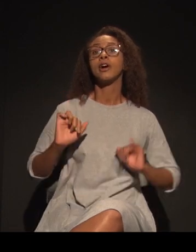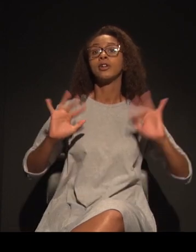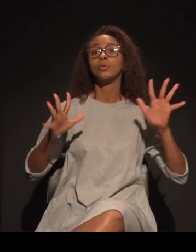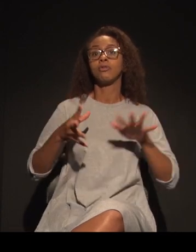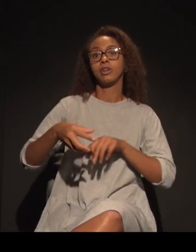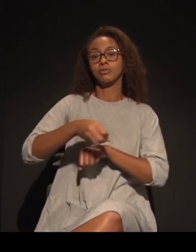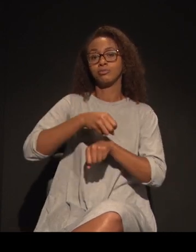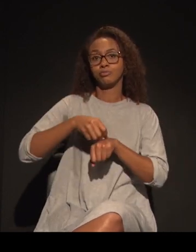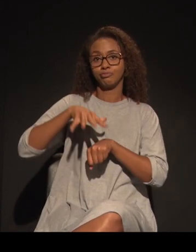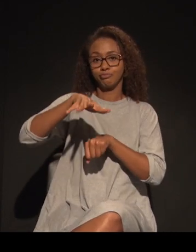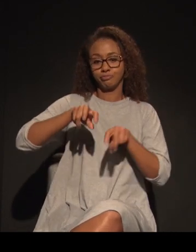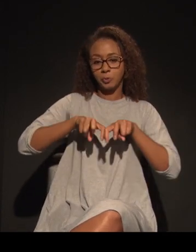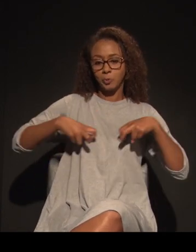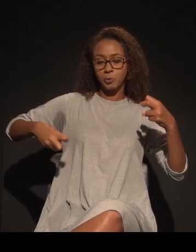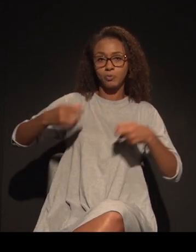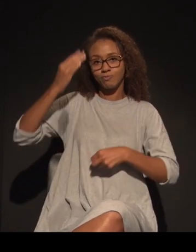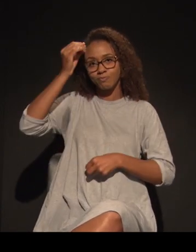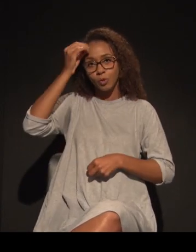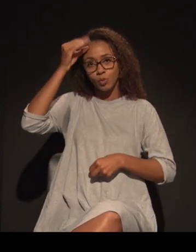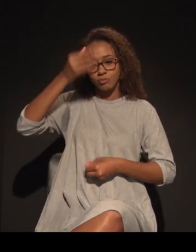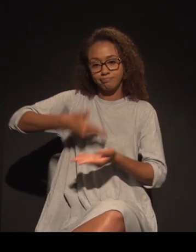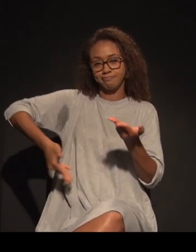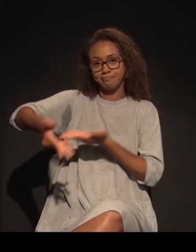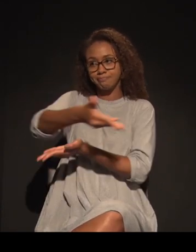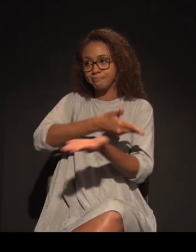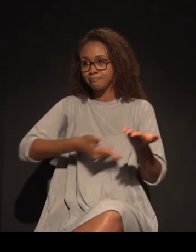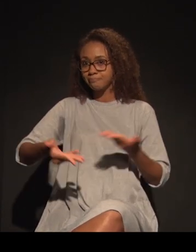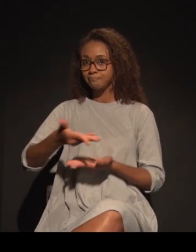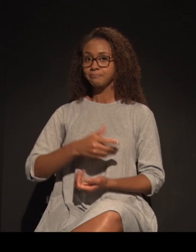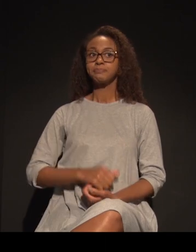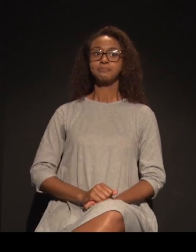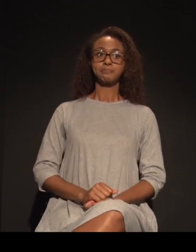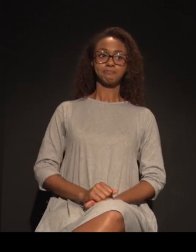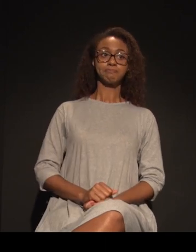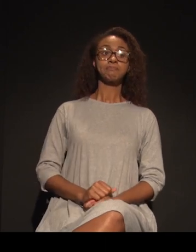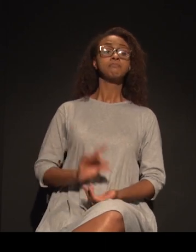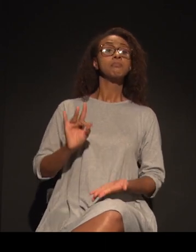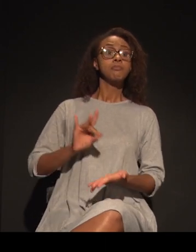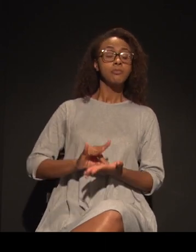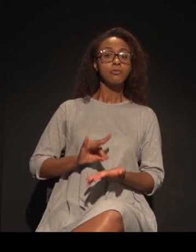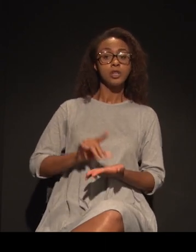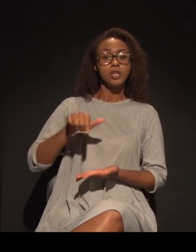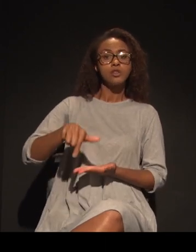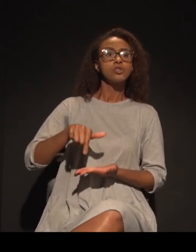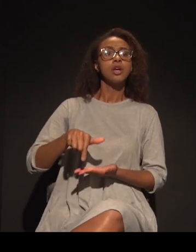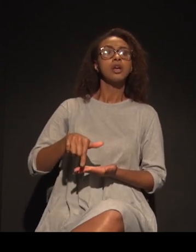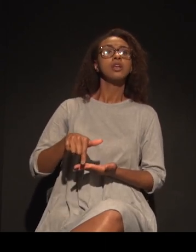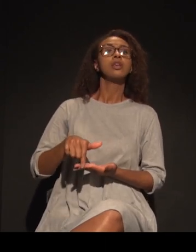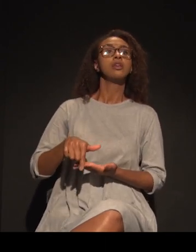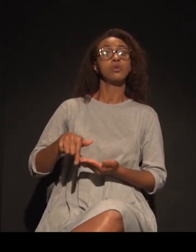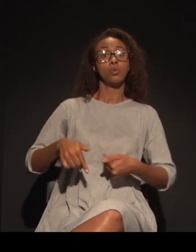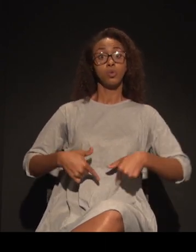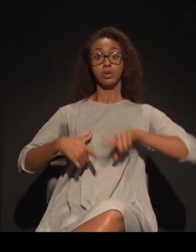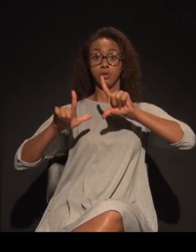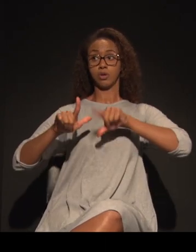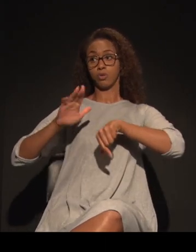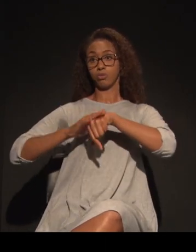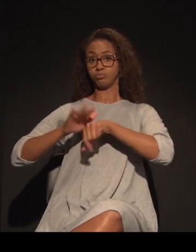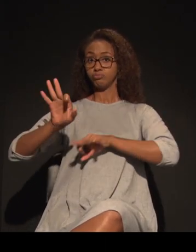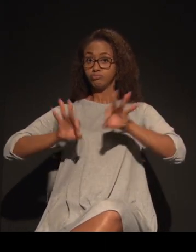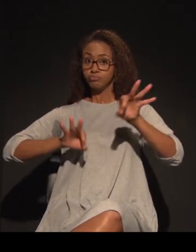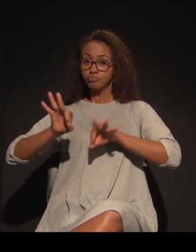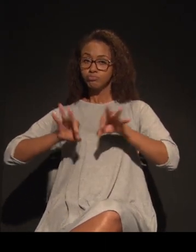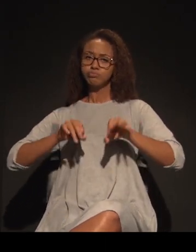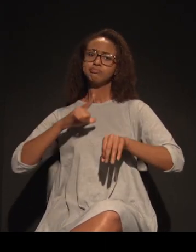cinco de saberes é é uma atividade do itaú cultural que tem